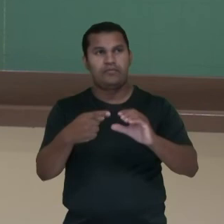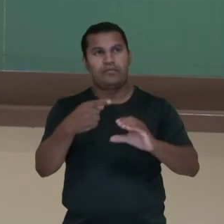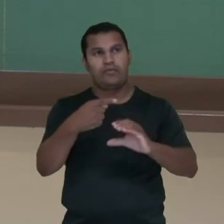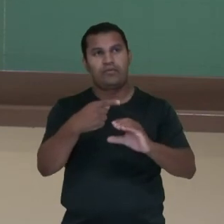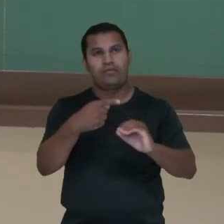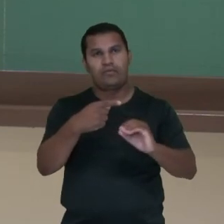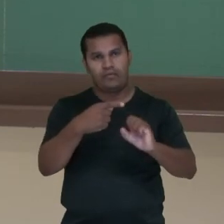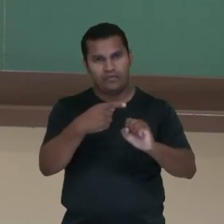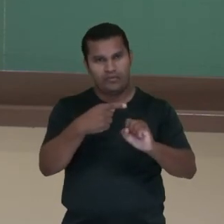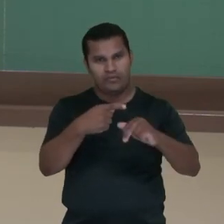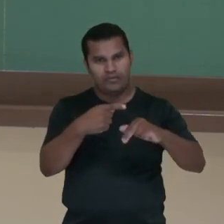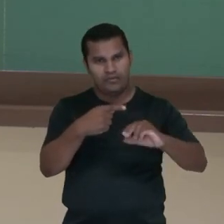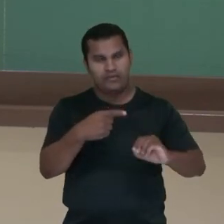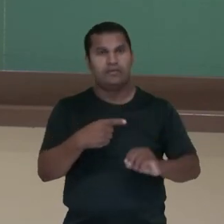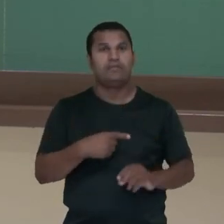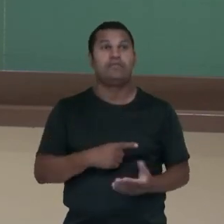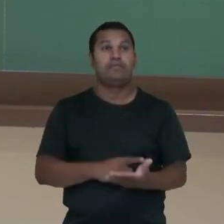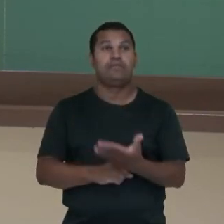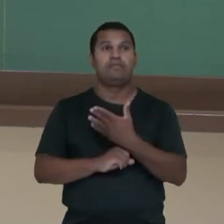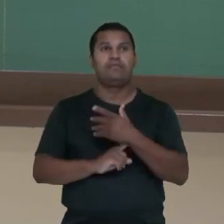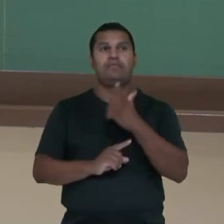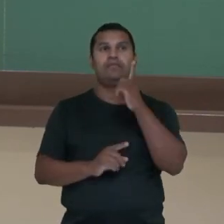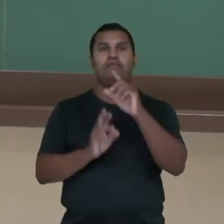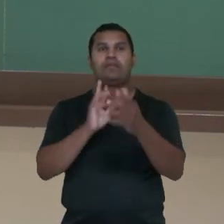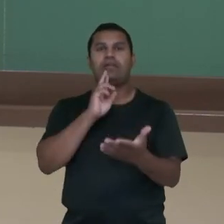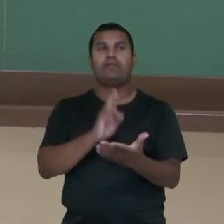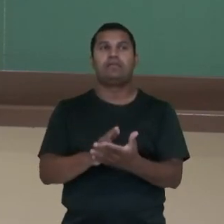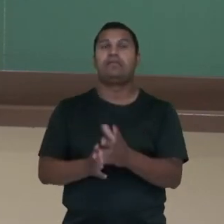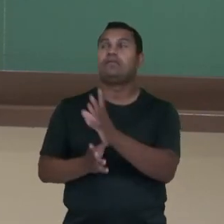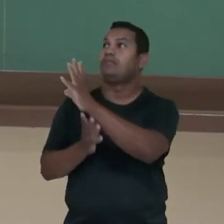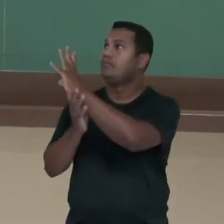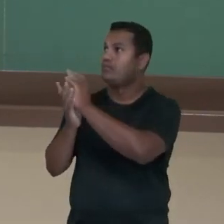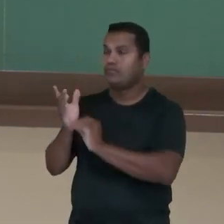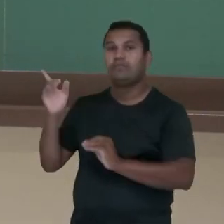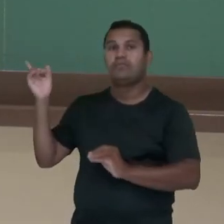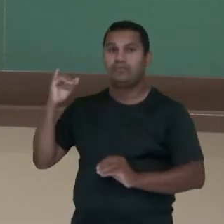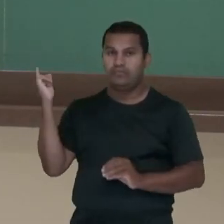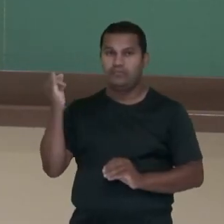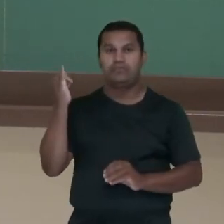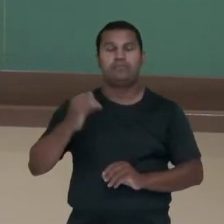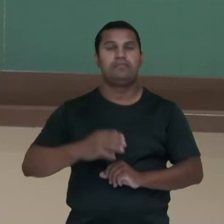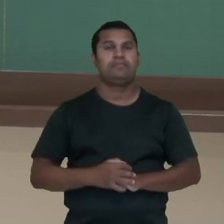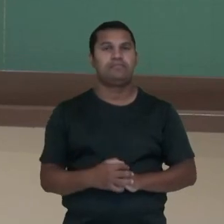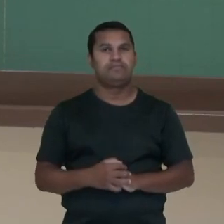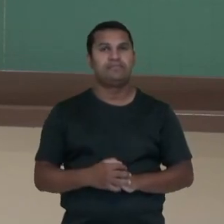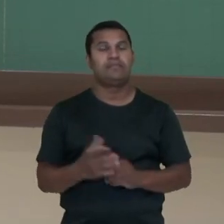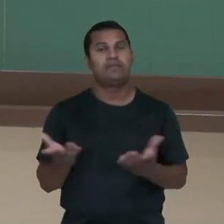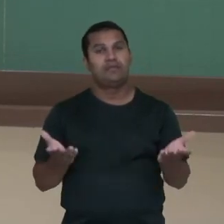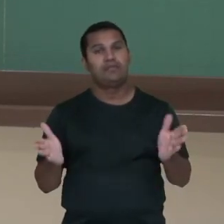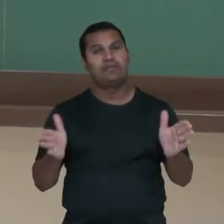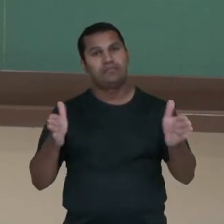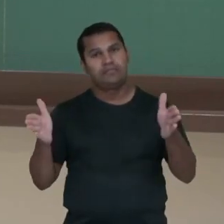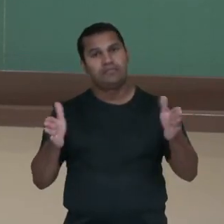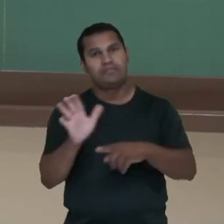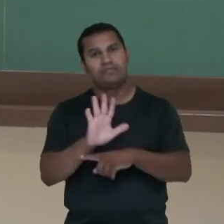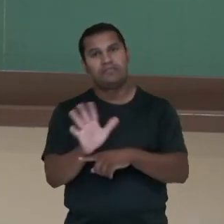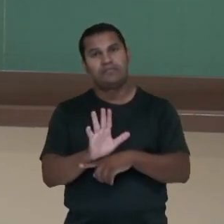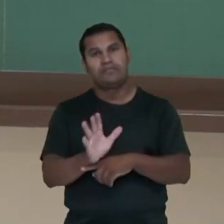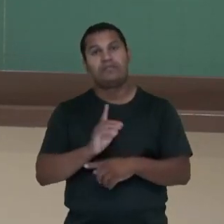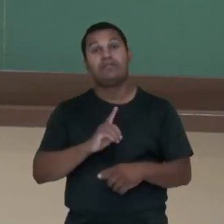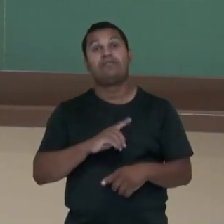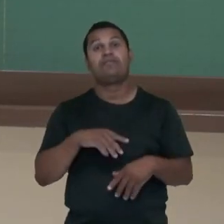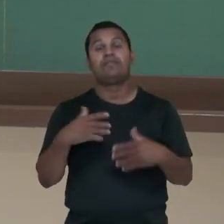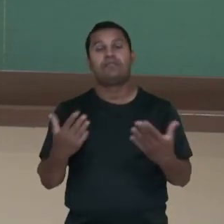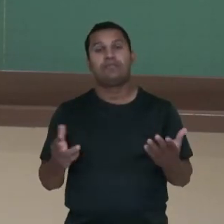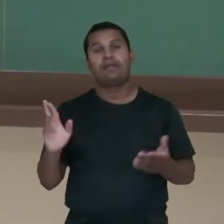para que você tenha sempre aí anotado no seu caderno. Então, neste vídeo nós falamos aí sobre as relações